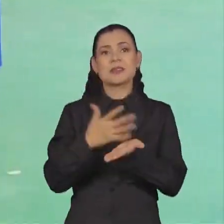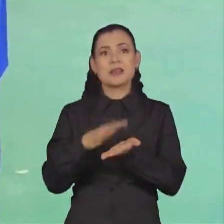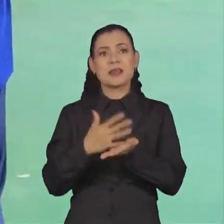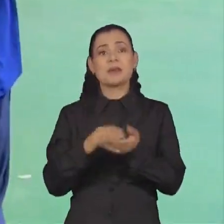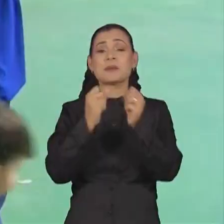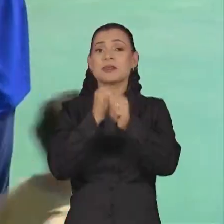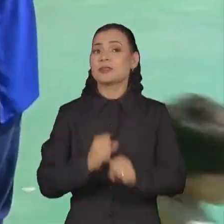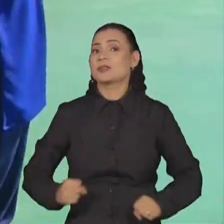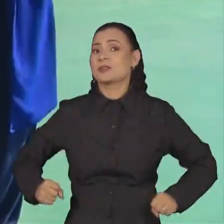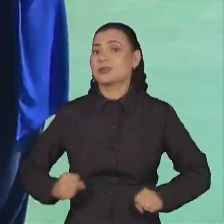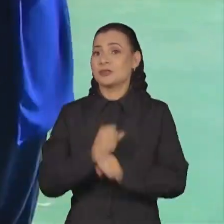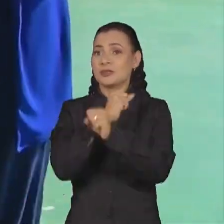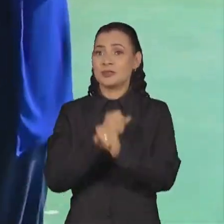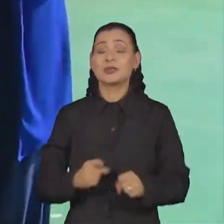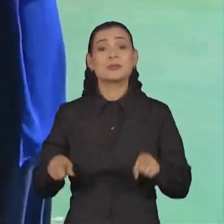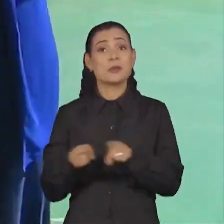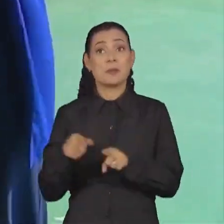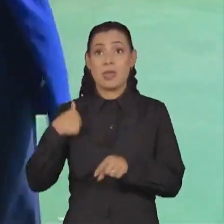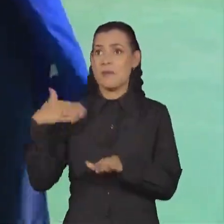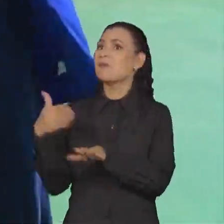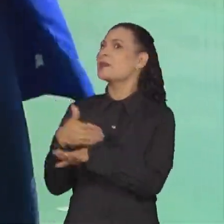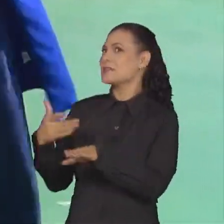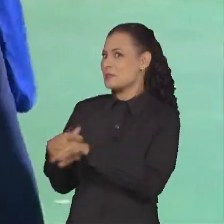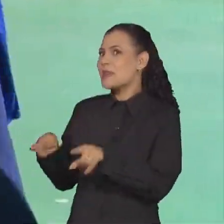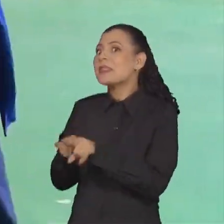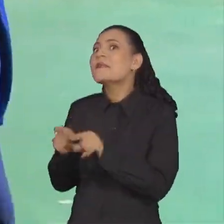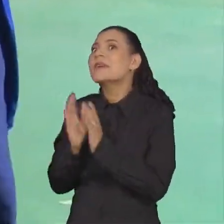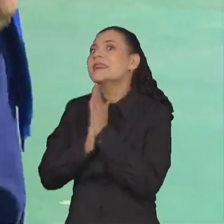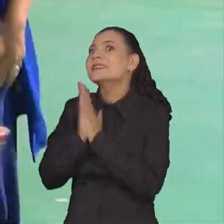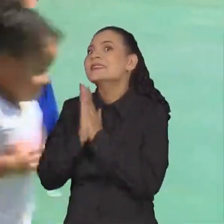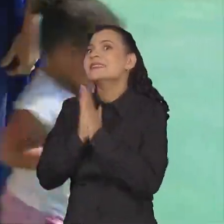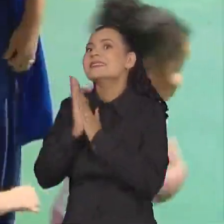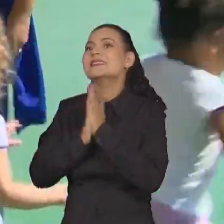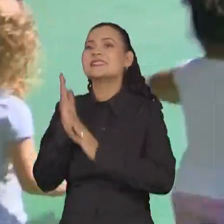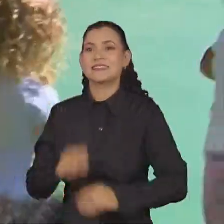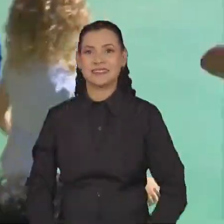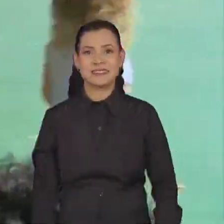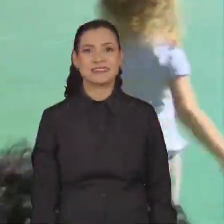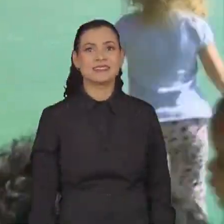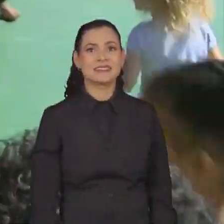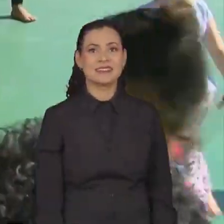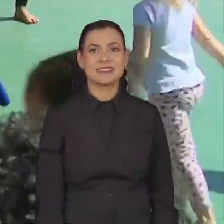jongo. E é claro que eu não vou ficar de fora, né? Eu vou dançar também.